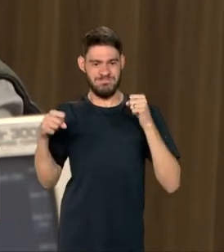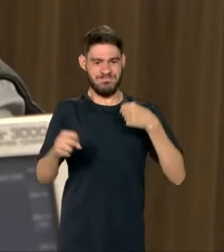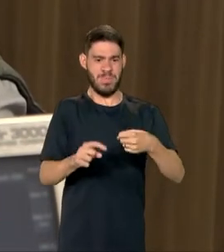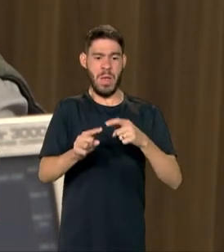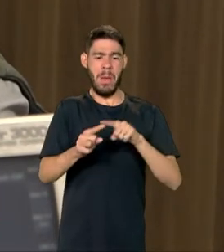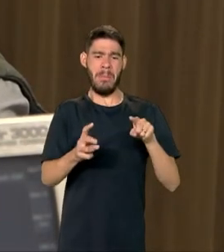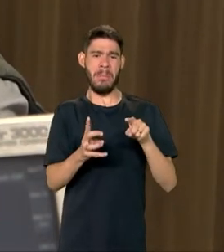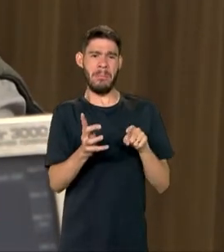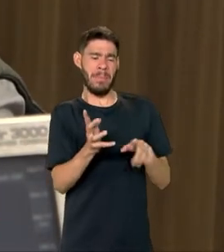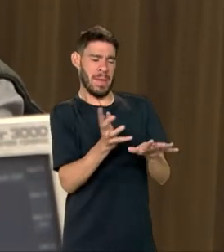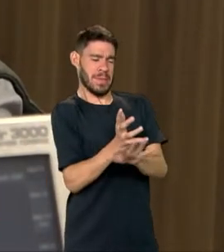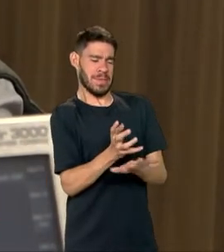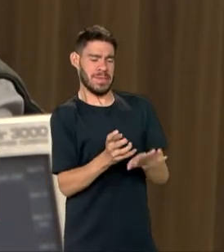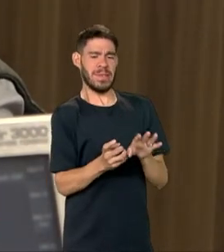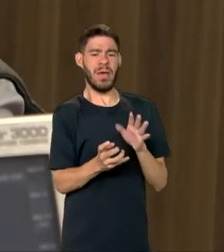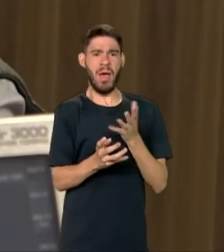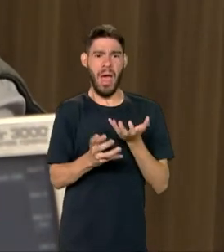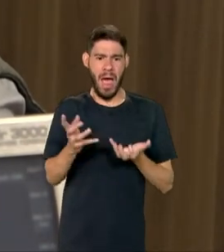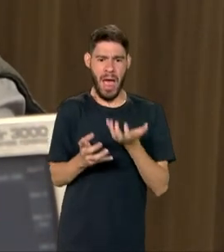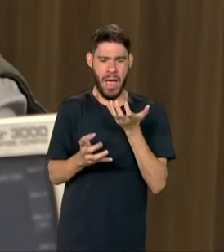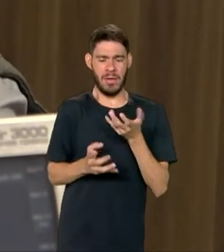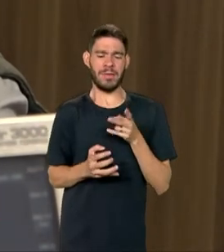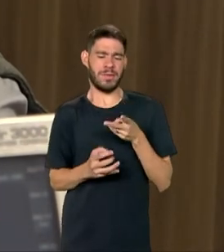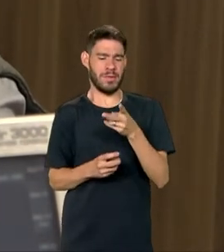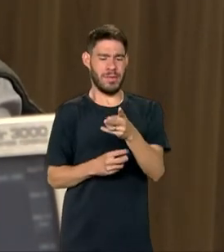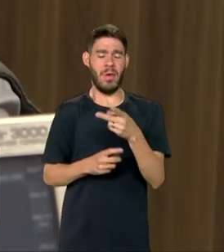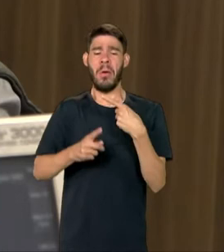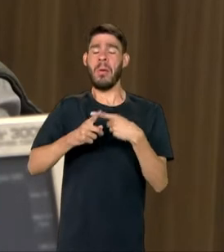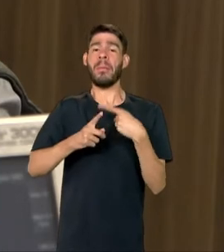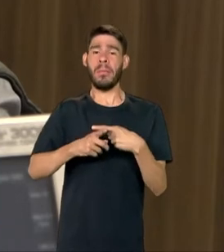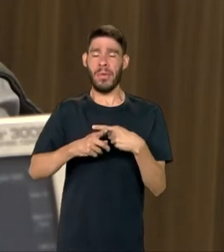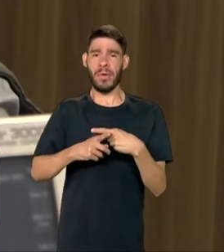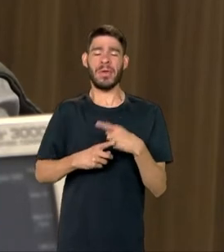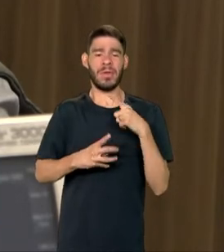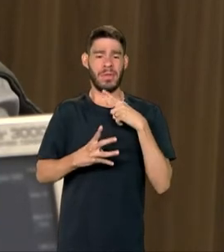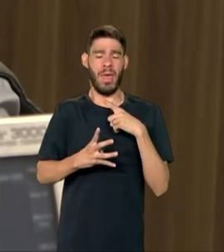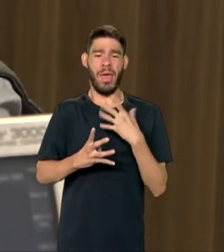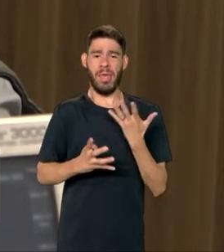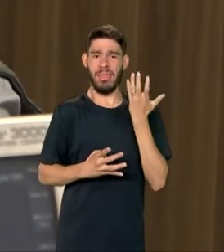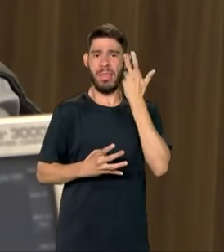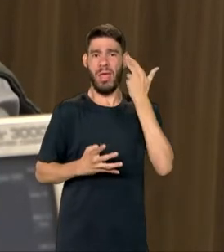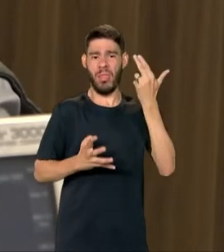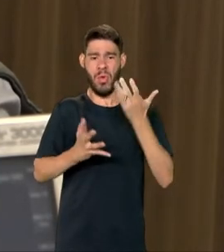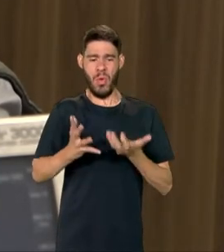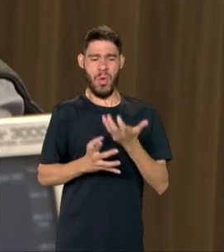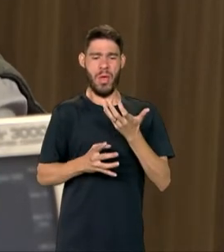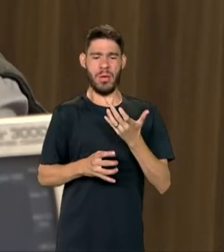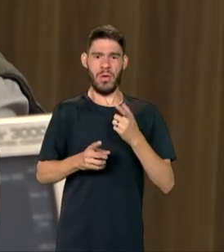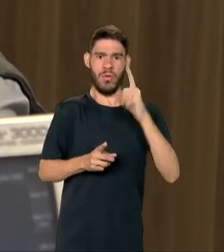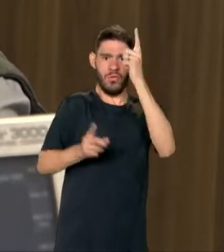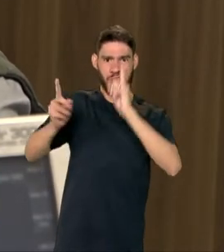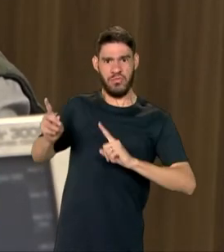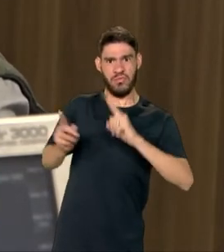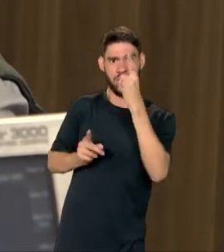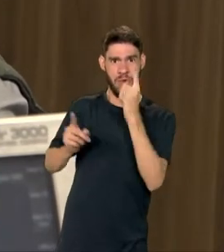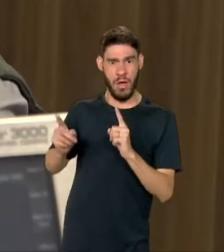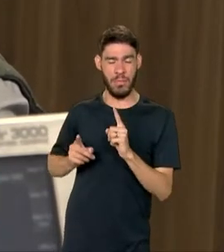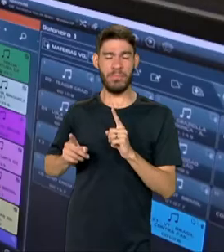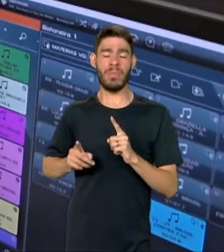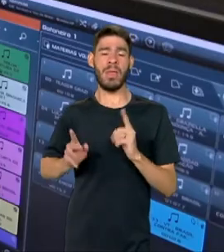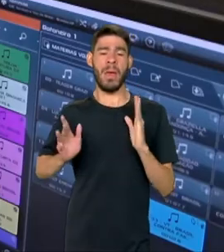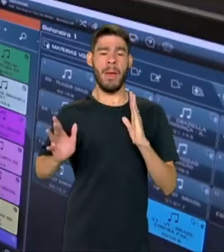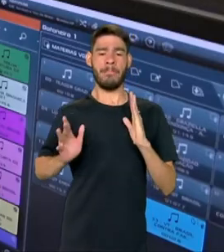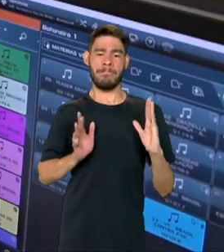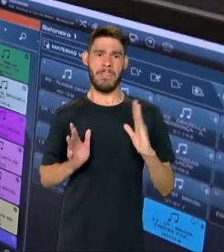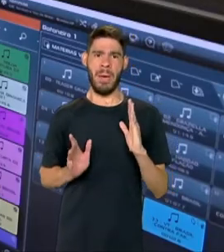ainda continuou com alguns incêndios, né? Por quê? Porque tem o incêndio natural, que é aquele que é dado por raio. Agora, neste período,